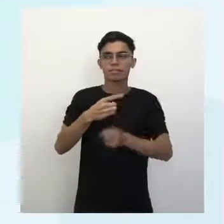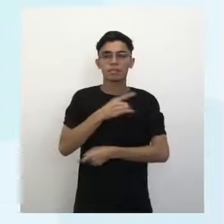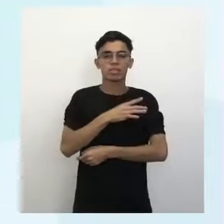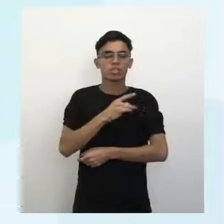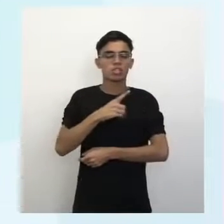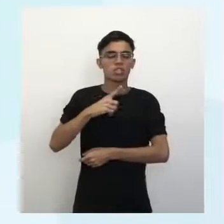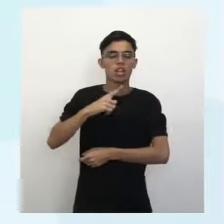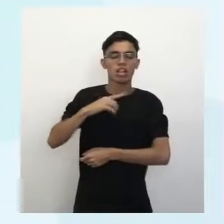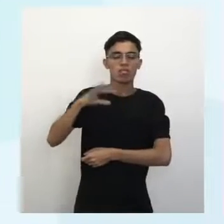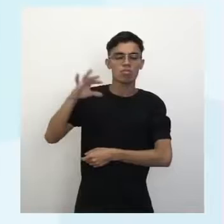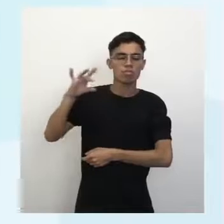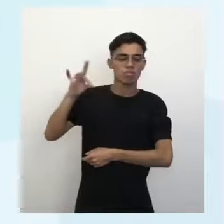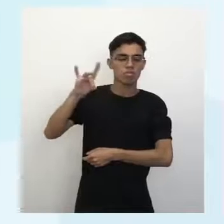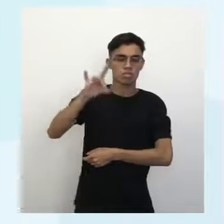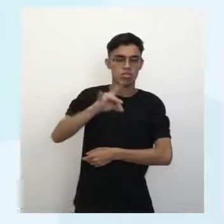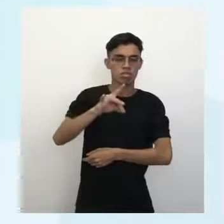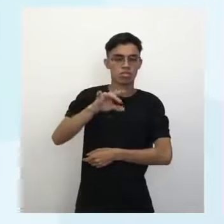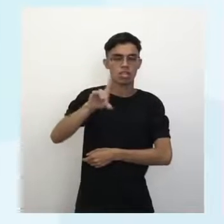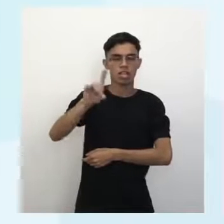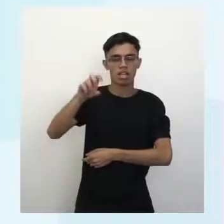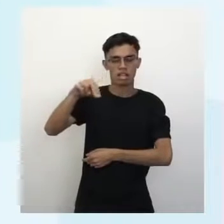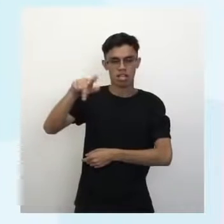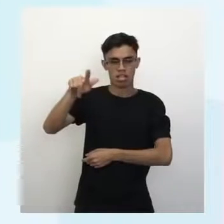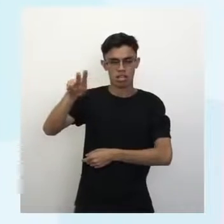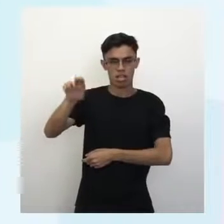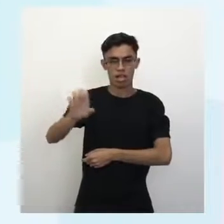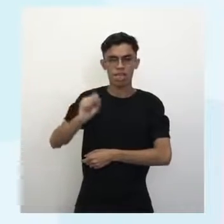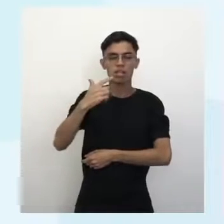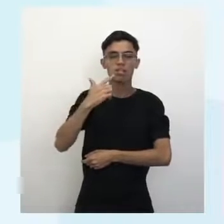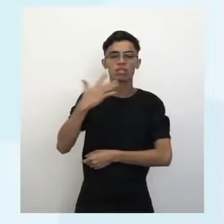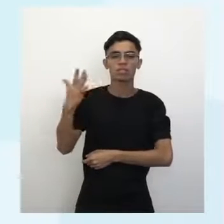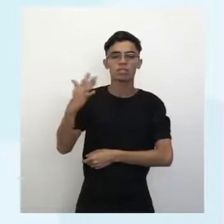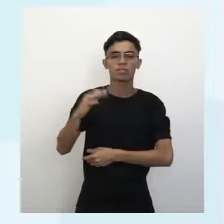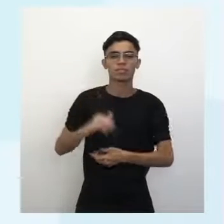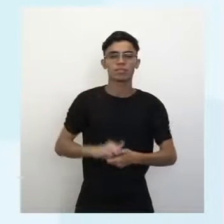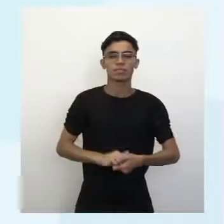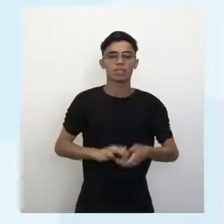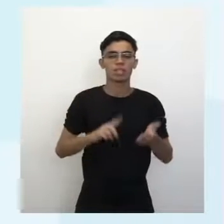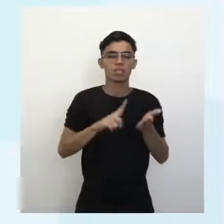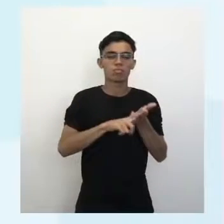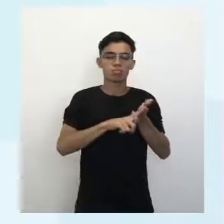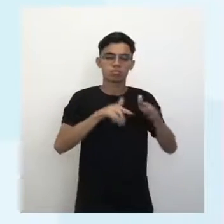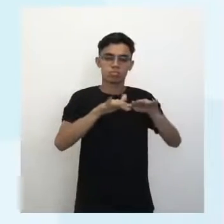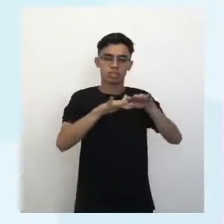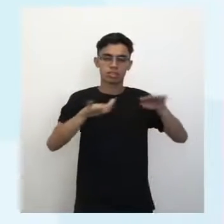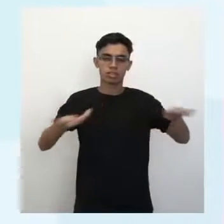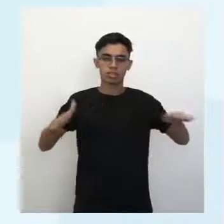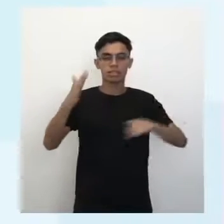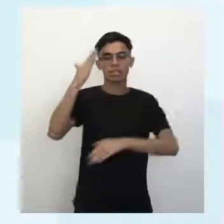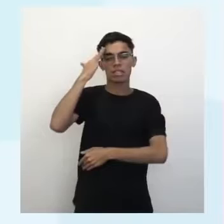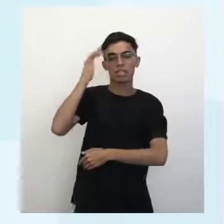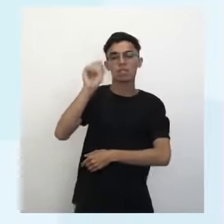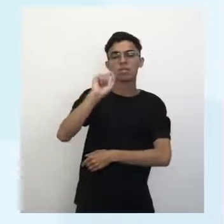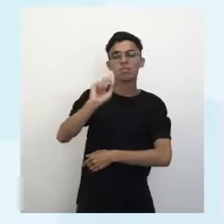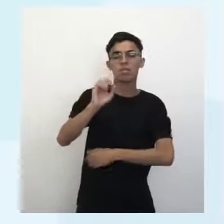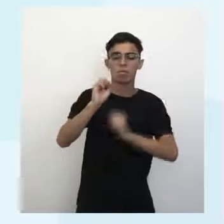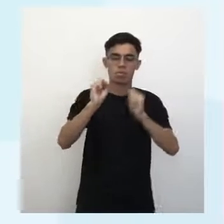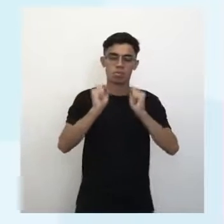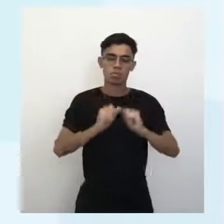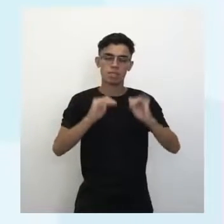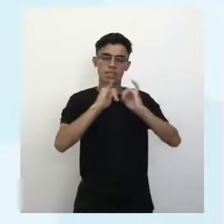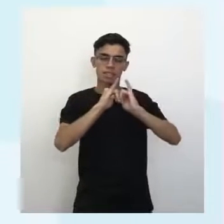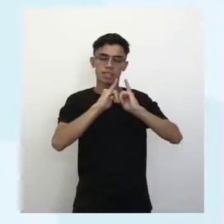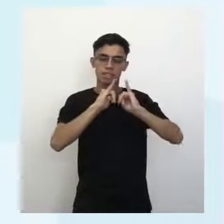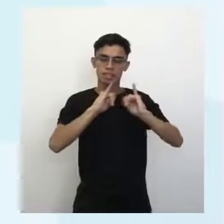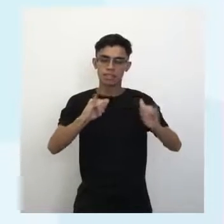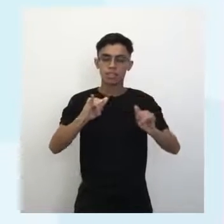na caixa de sapato, passei aquele papel filme, tá bom? E aí eu quero saber o seguinte, eu posso afirmar que esses